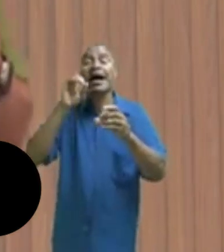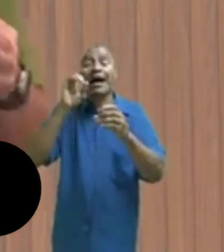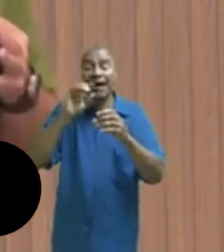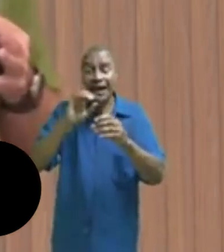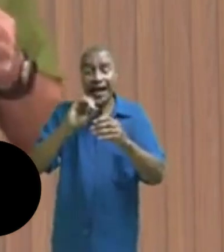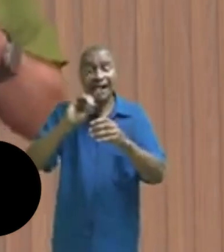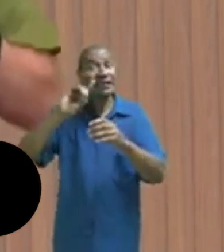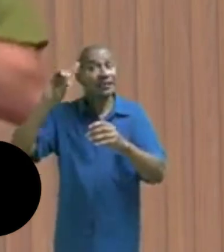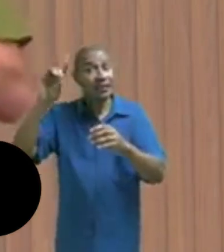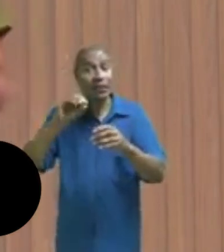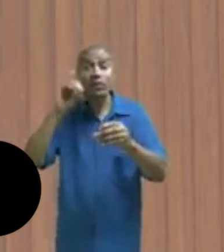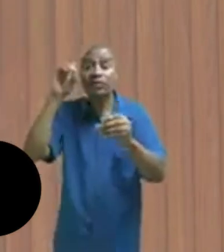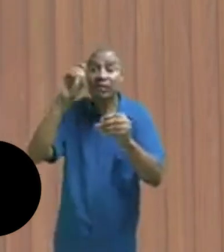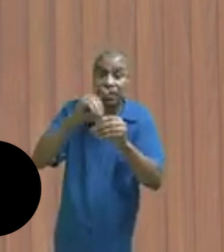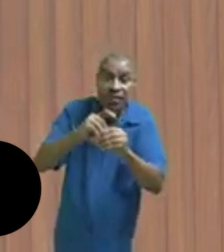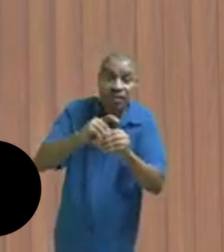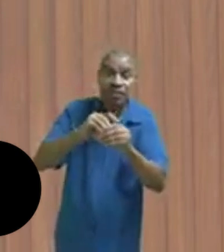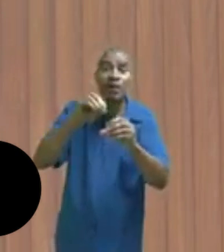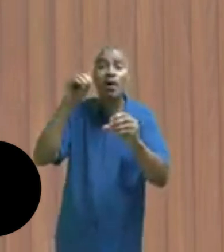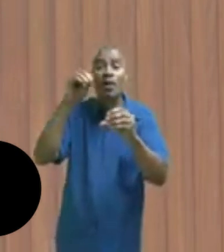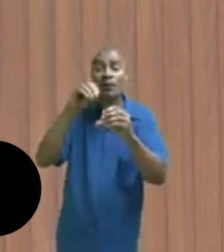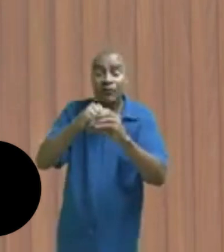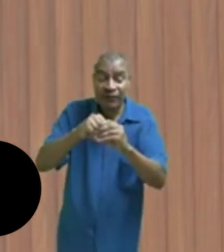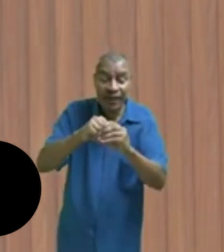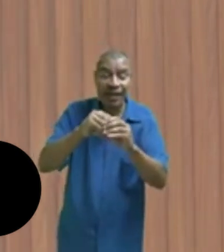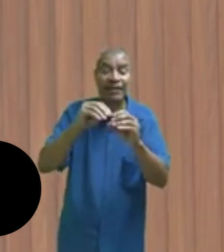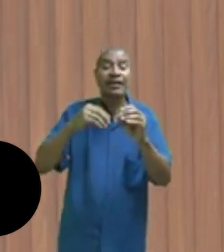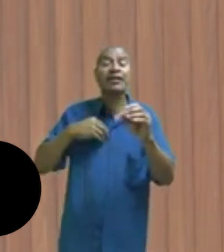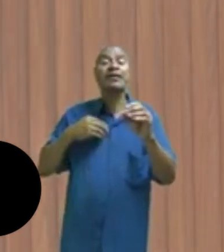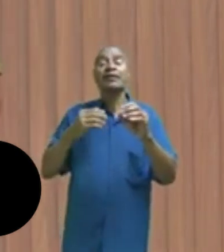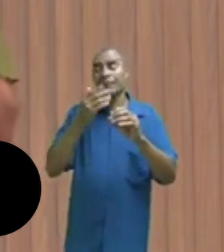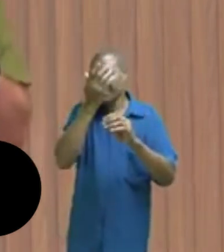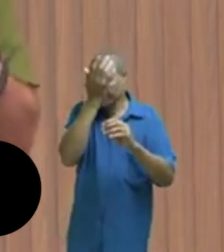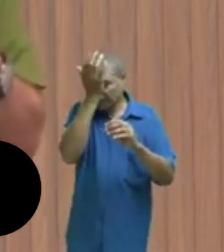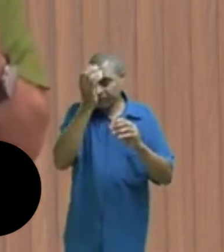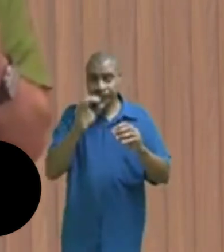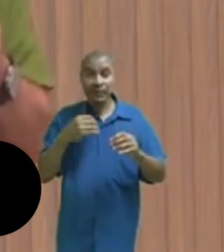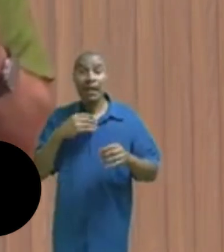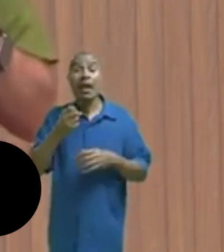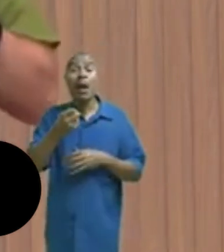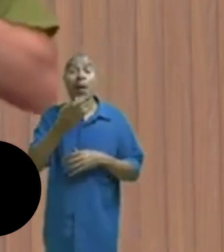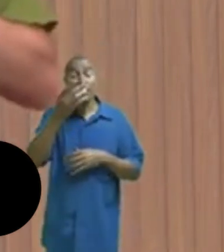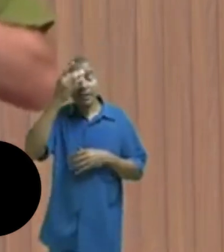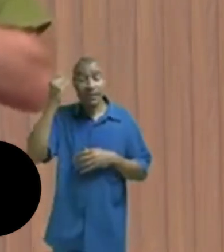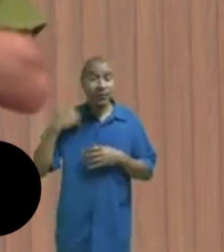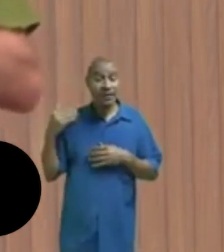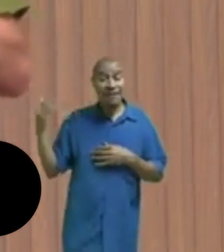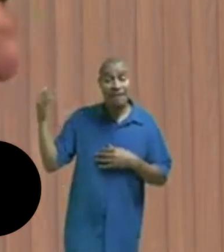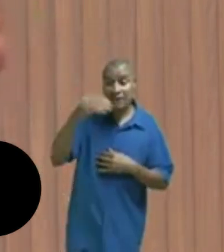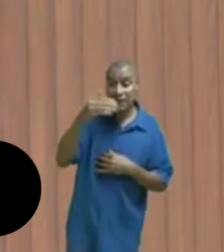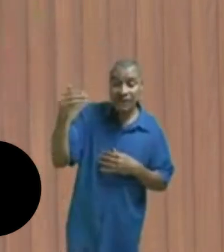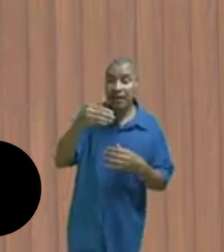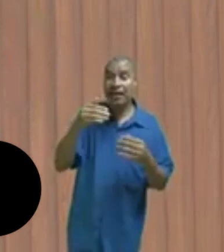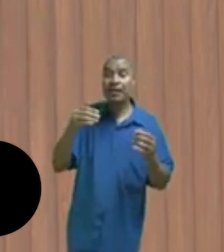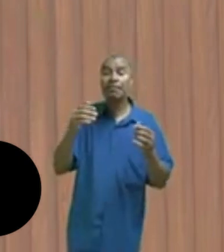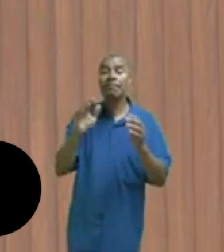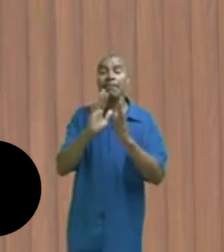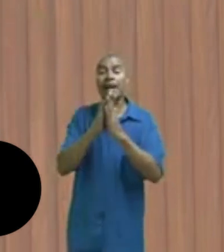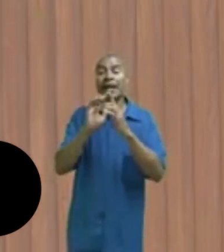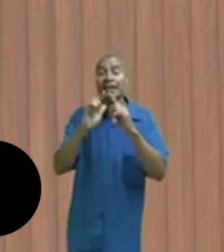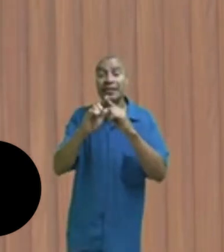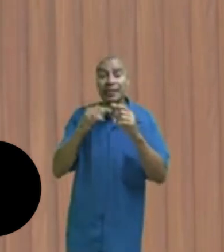trabalhar, servir, sem ter nos encontrado com Cristo, não nascemos de novo, então, por